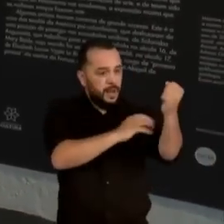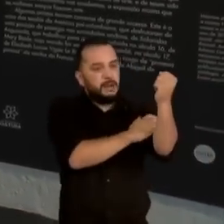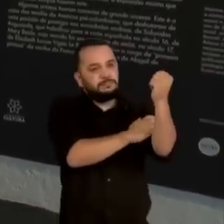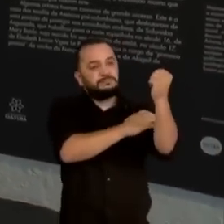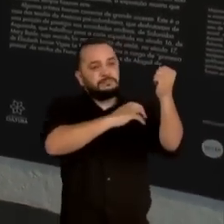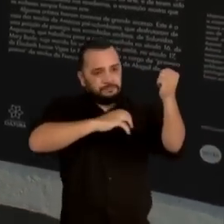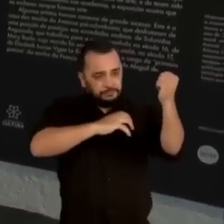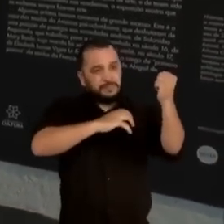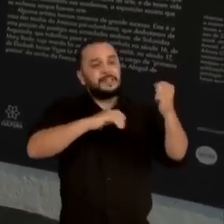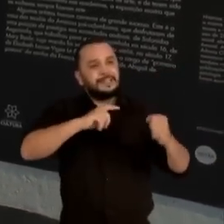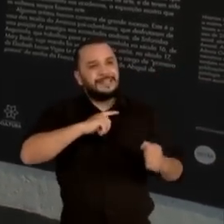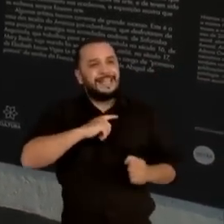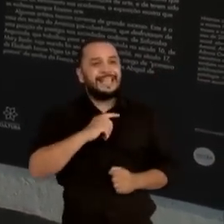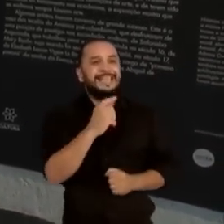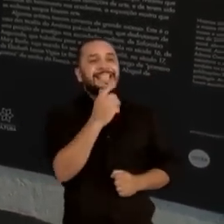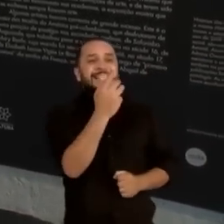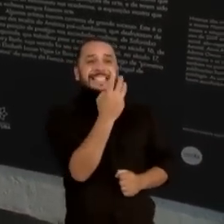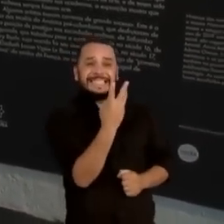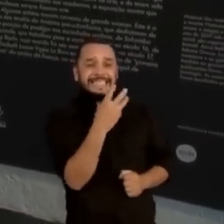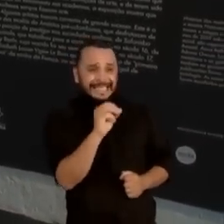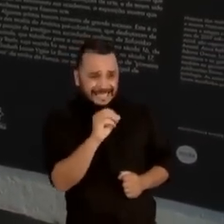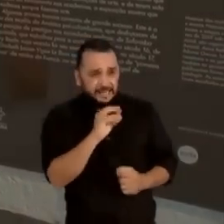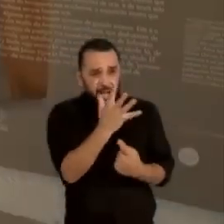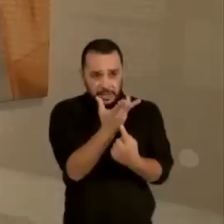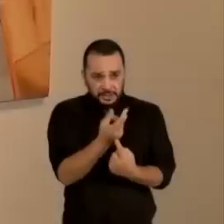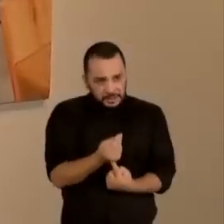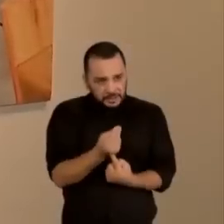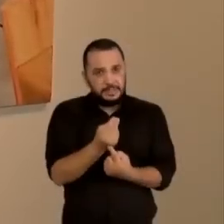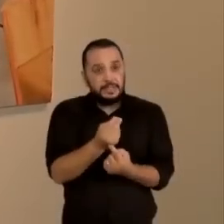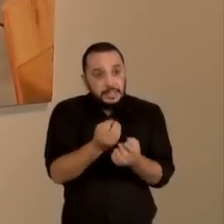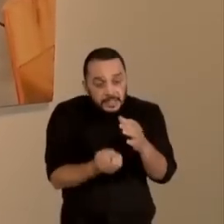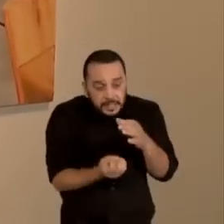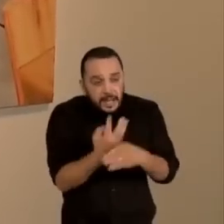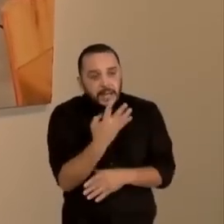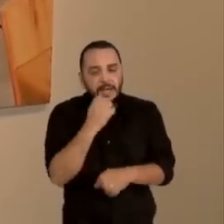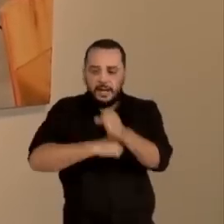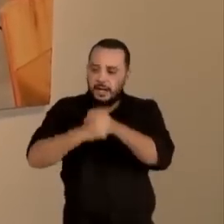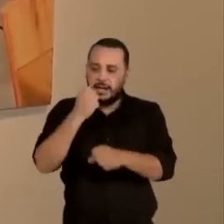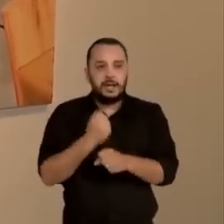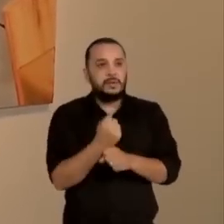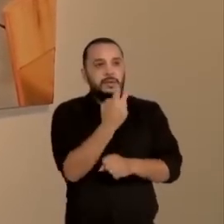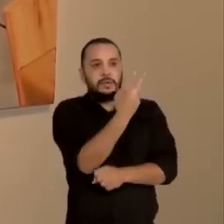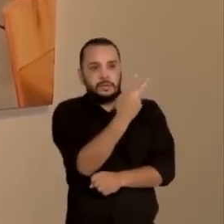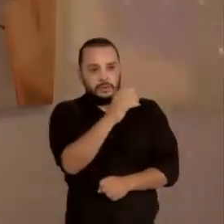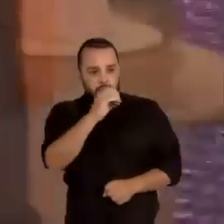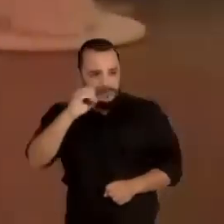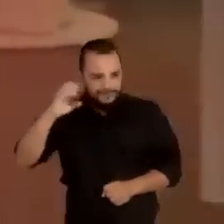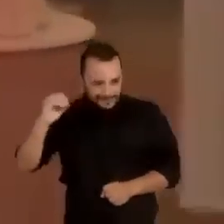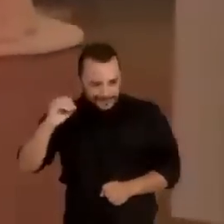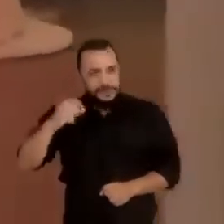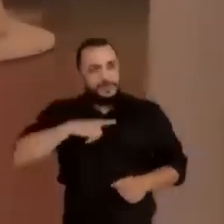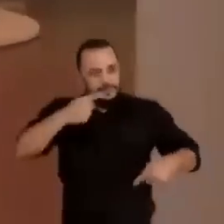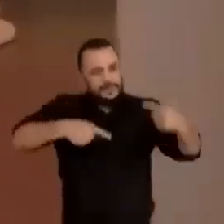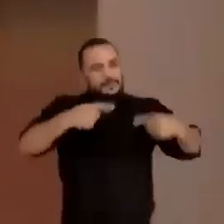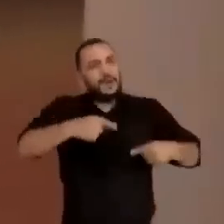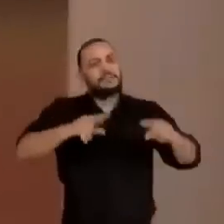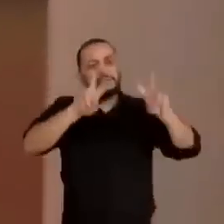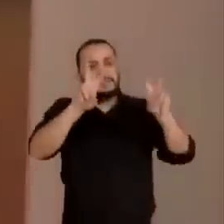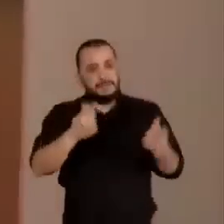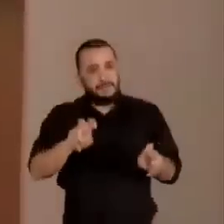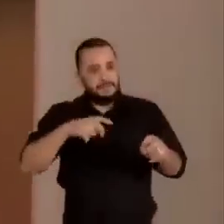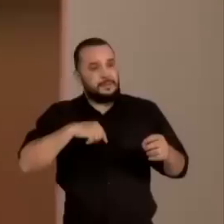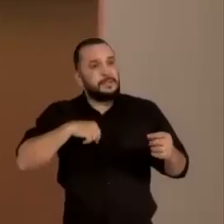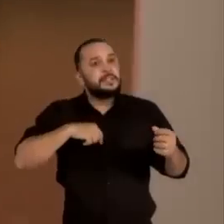de 30 artistas e coletivos que emergiram nos anos 2000 e a ideia é justamente trazer um debate contemporâneo sobre o feminismo e a